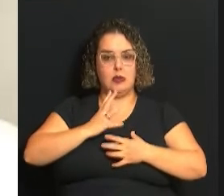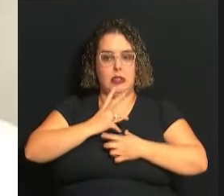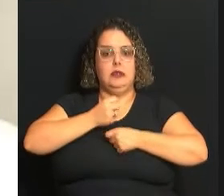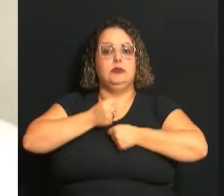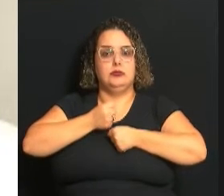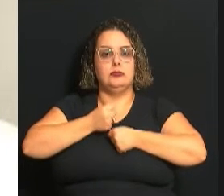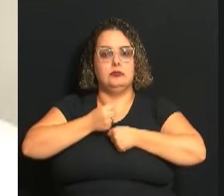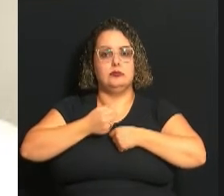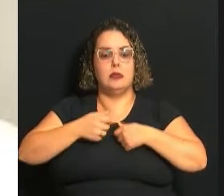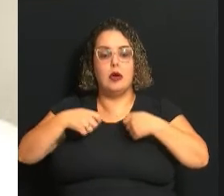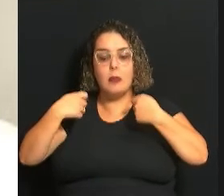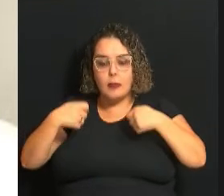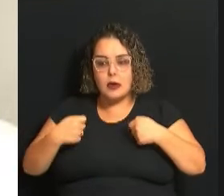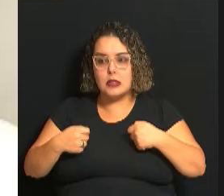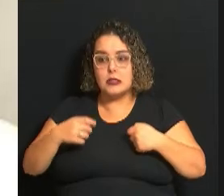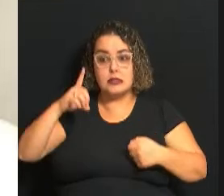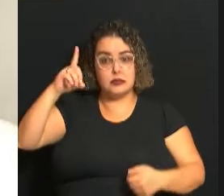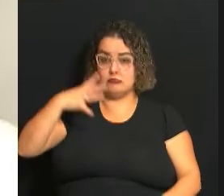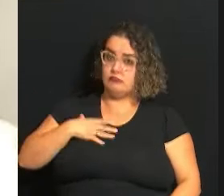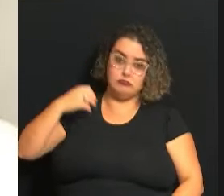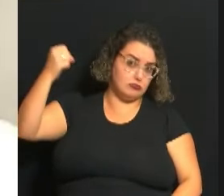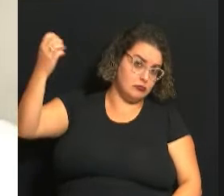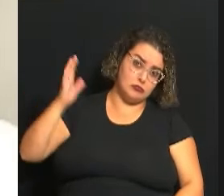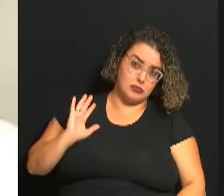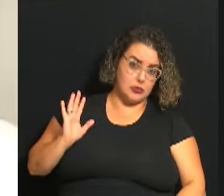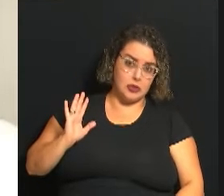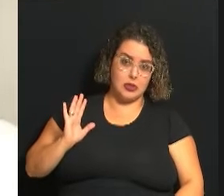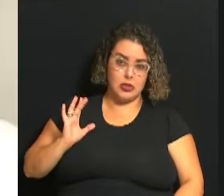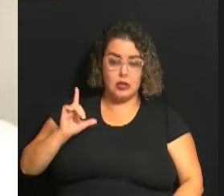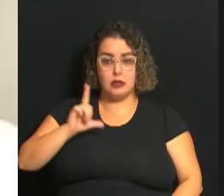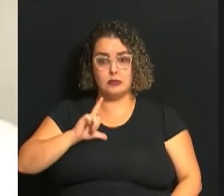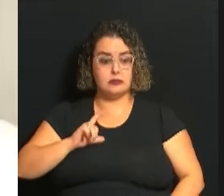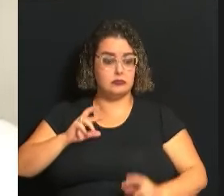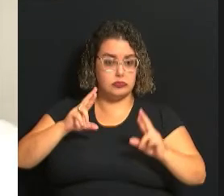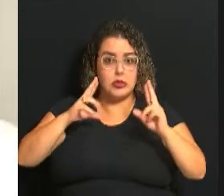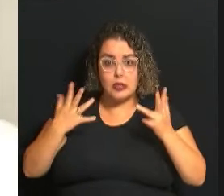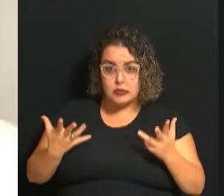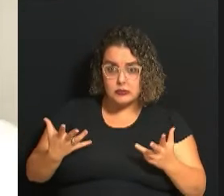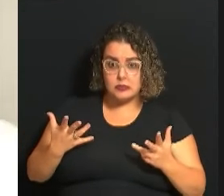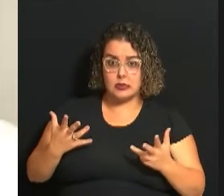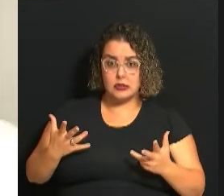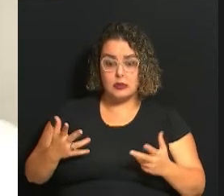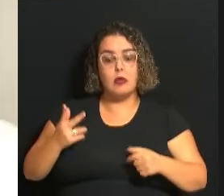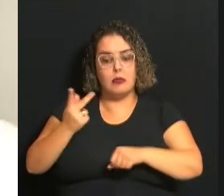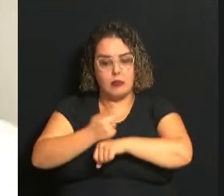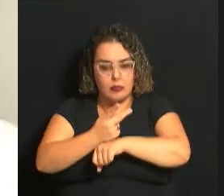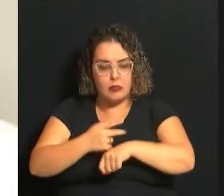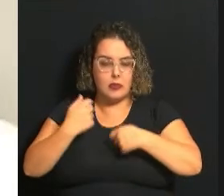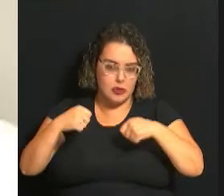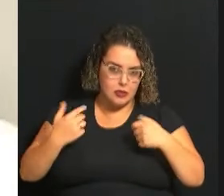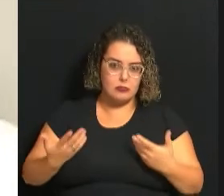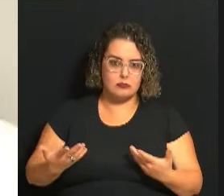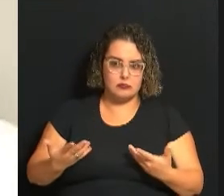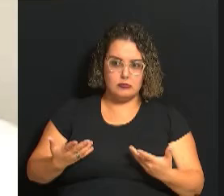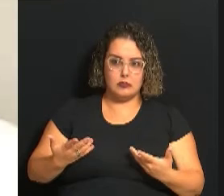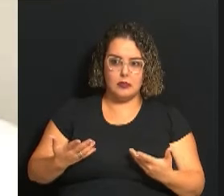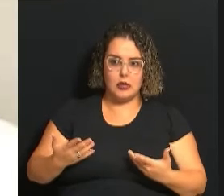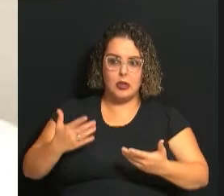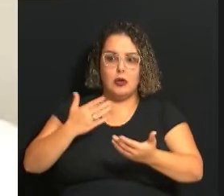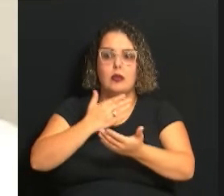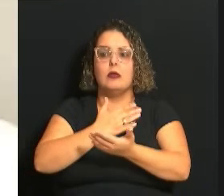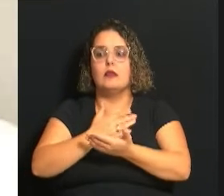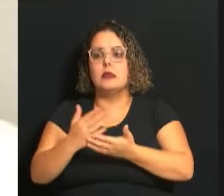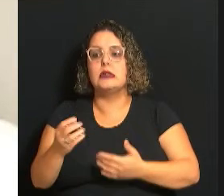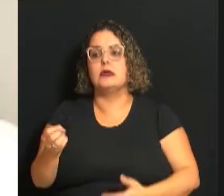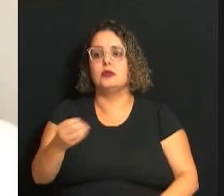preciso, se Deus não me levou até agora, é porque eu tenho alguma chance, que eu preciso buscar essa chance que eu tenho. Então, comecei a buscar novos